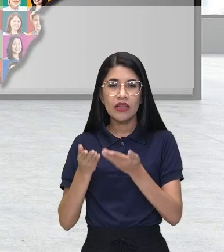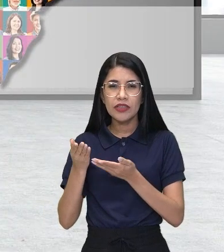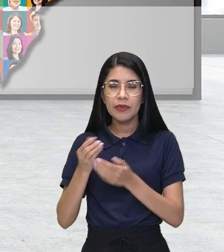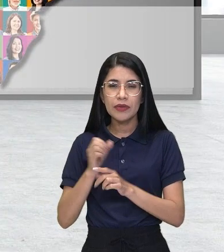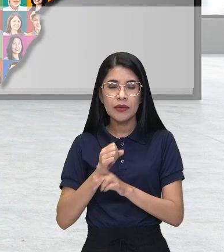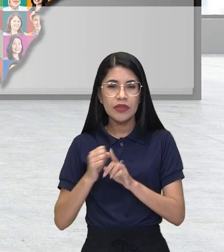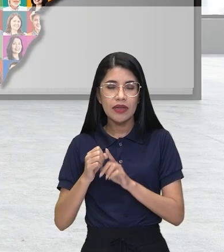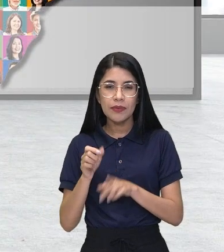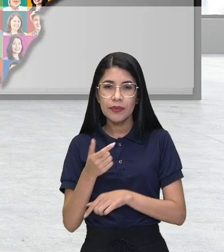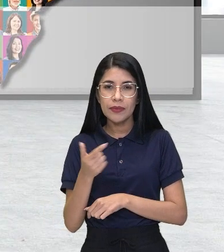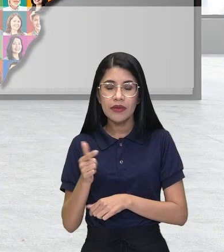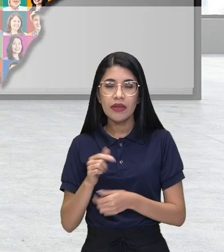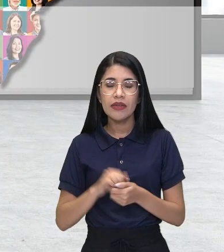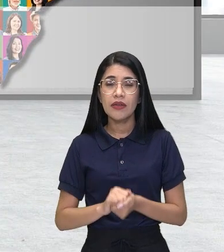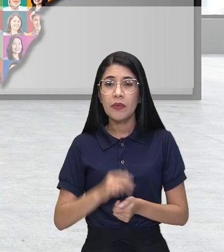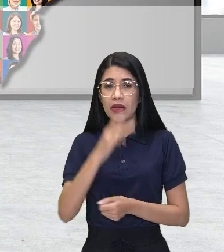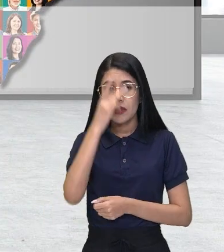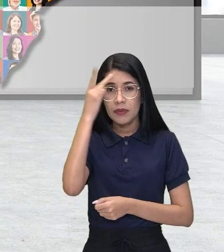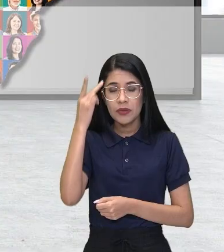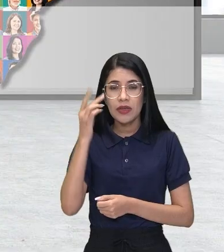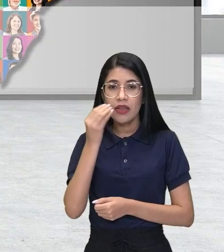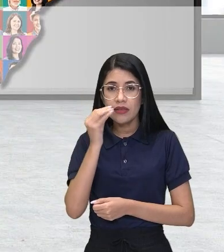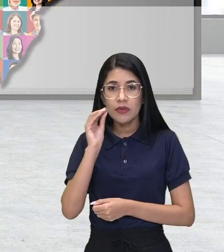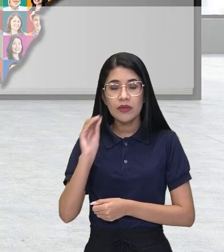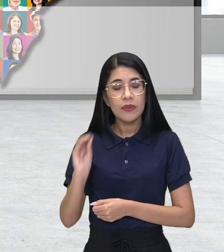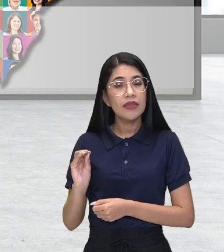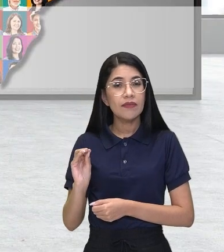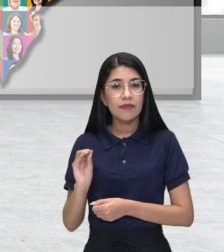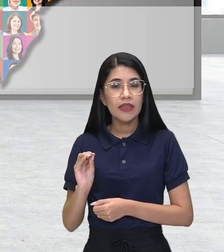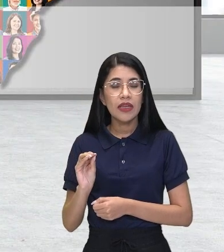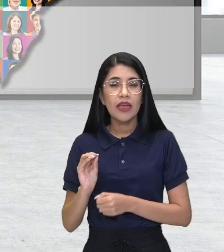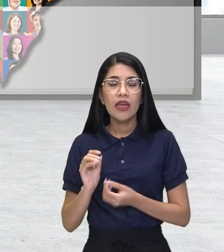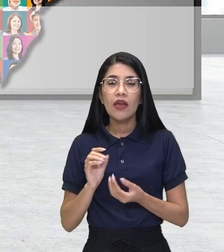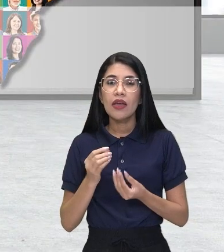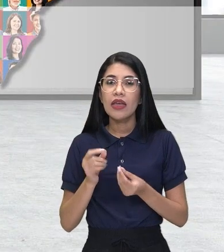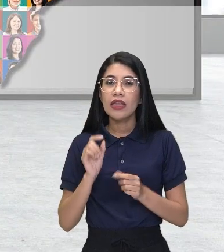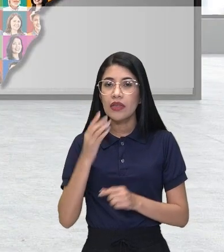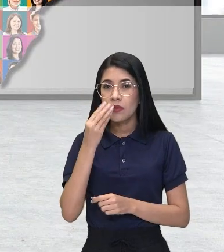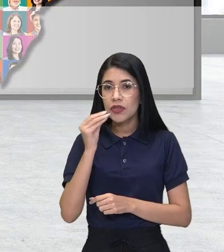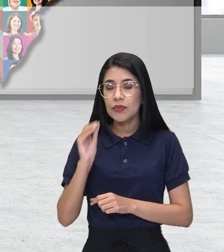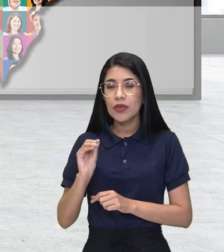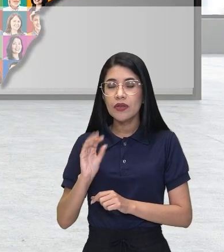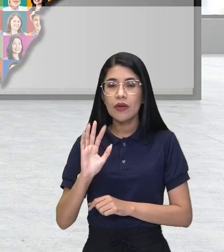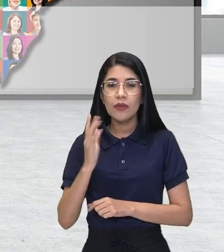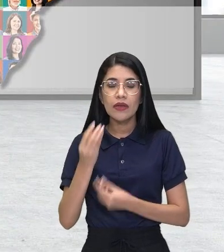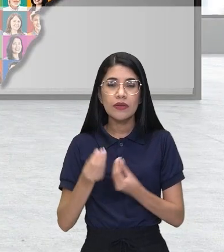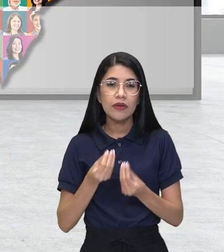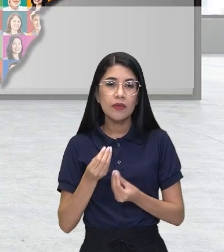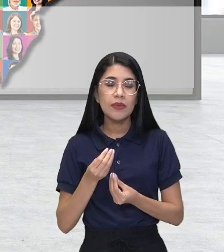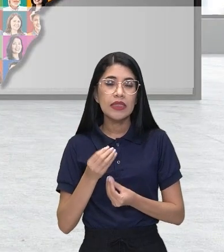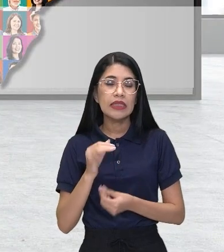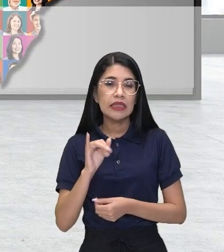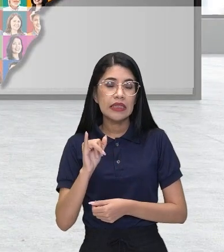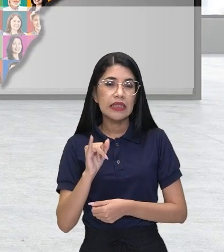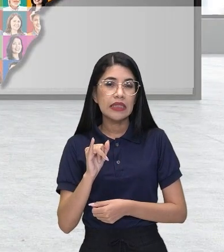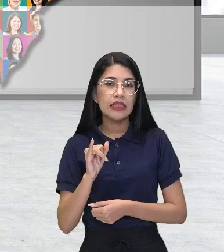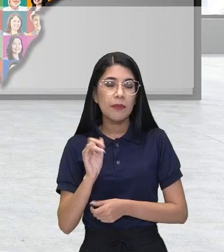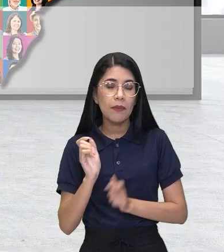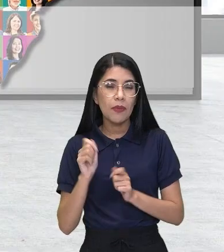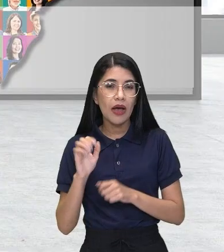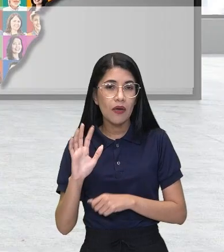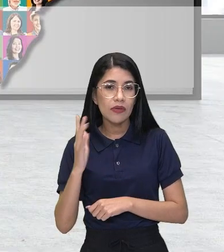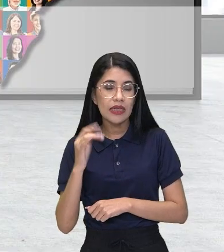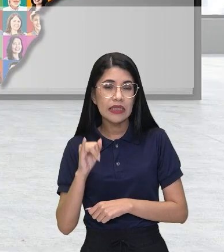Então, as pessoas são esquecidas, né? E esse esquecimento, ele só vai acontecer se não houver